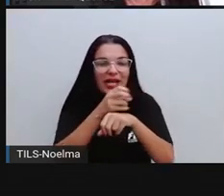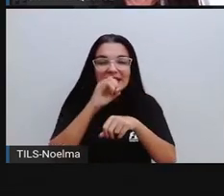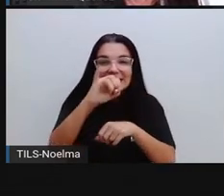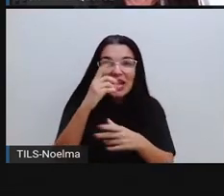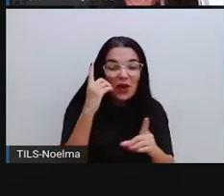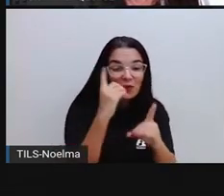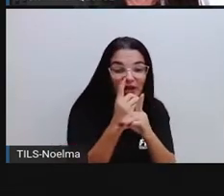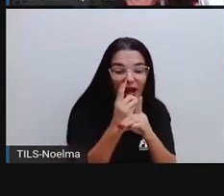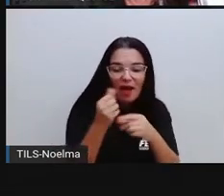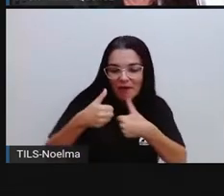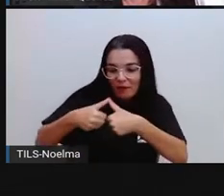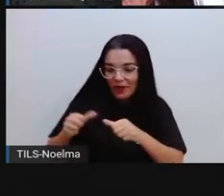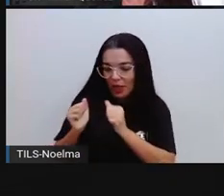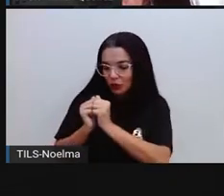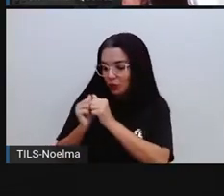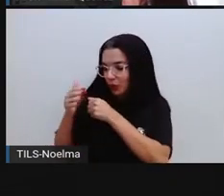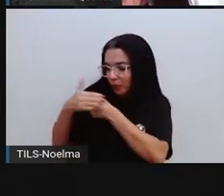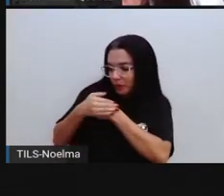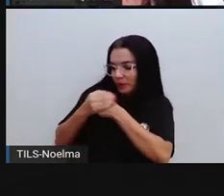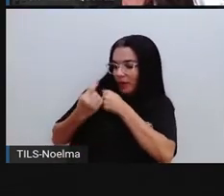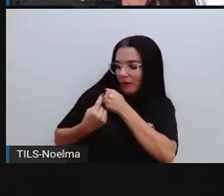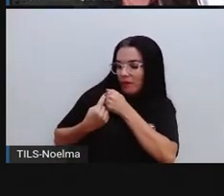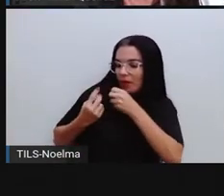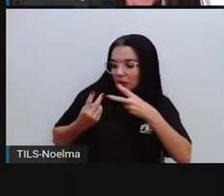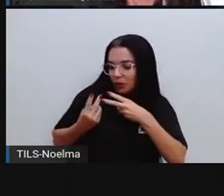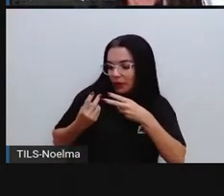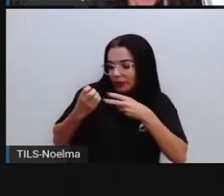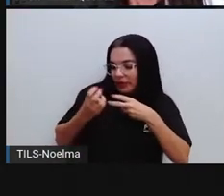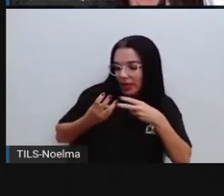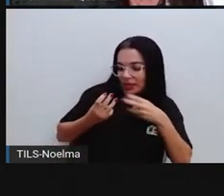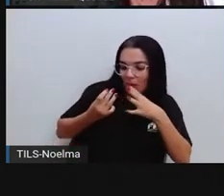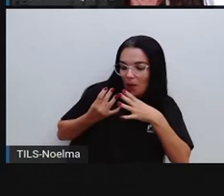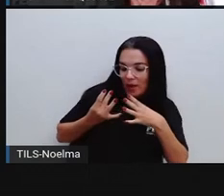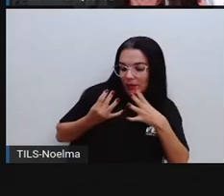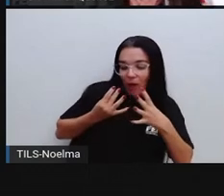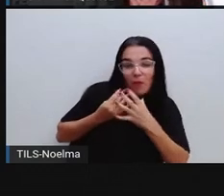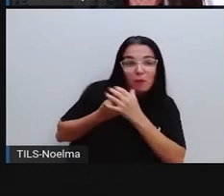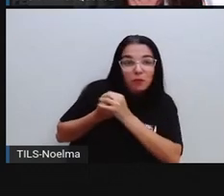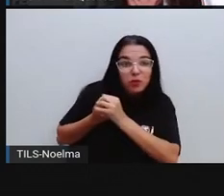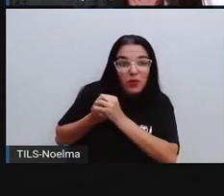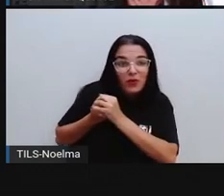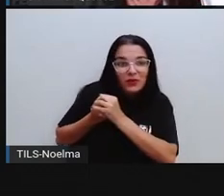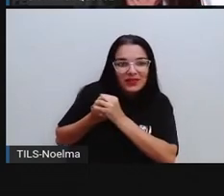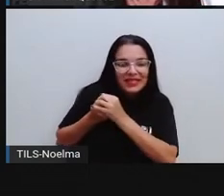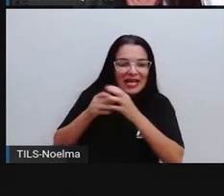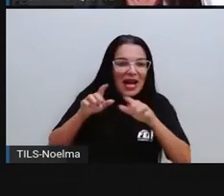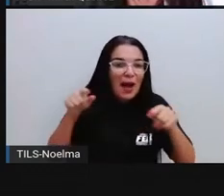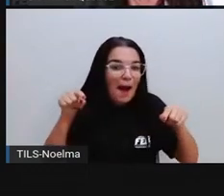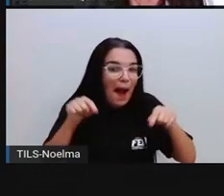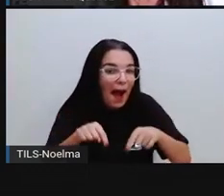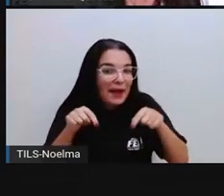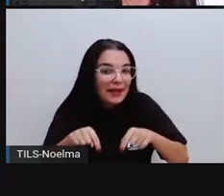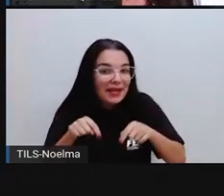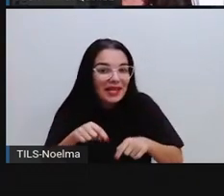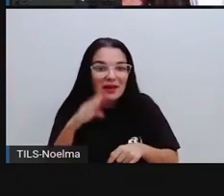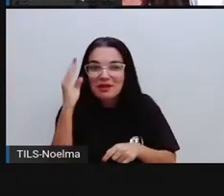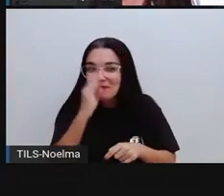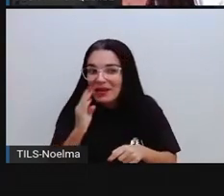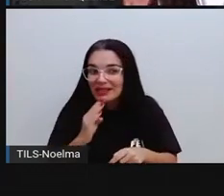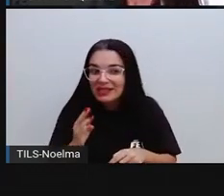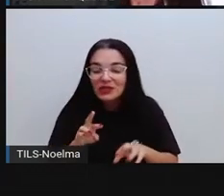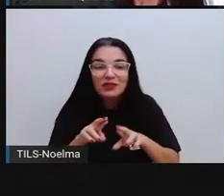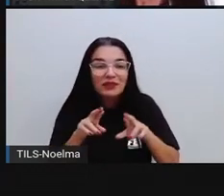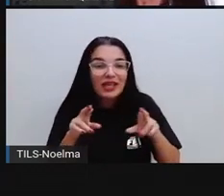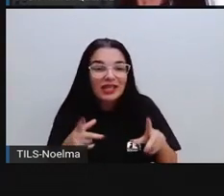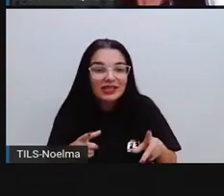só criança que será a próxima a esconder. Ou seja, no nosso brincar de esconde-esconde, uma pessoa conta